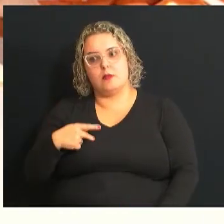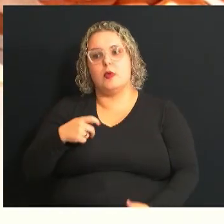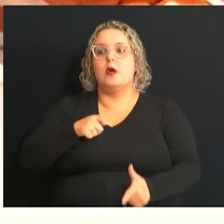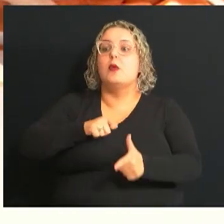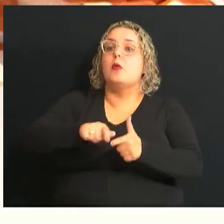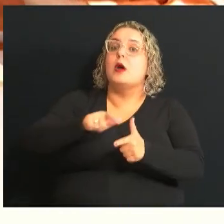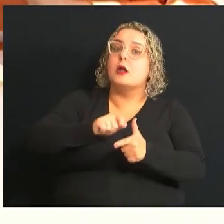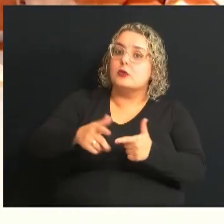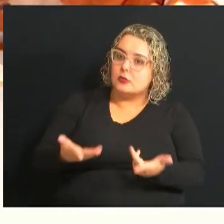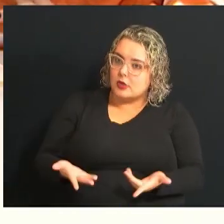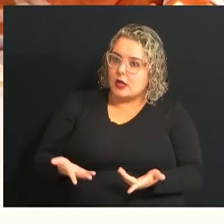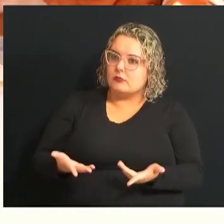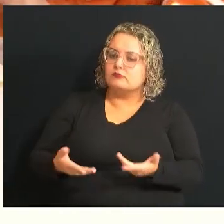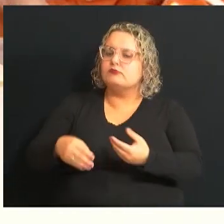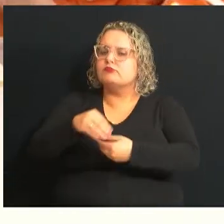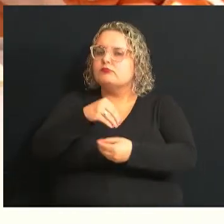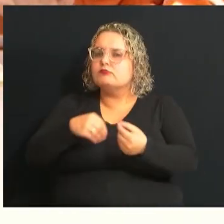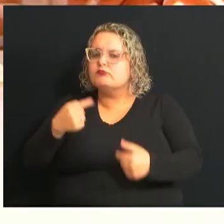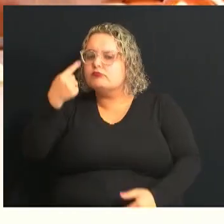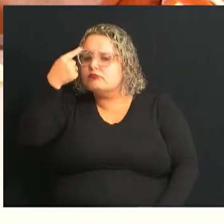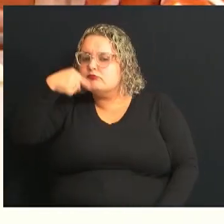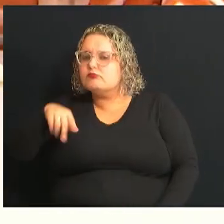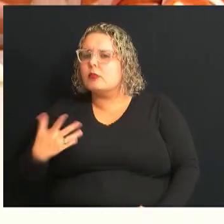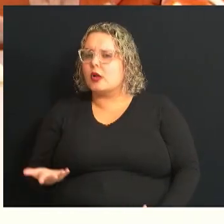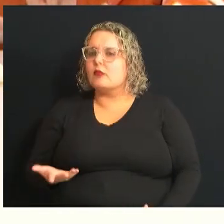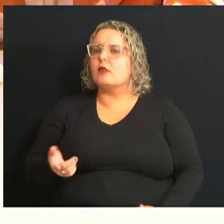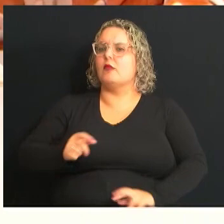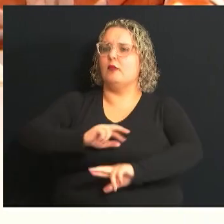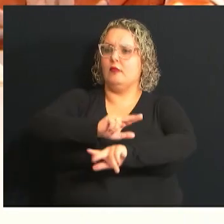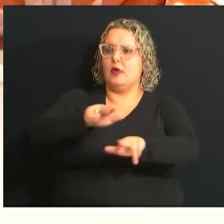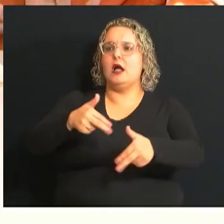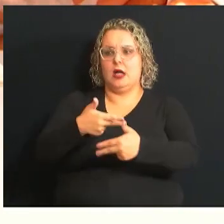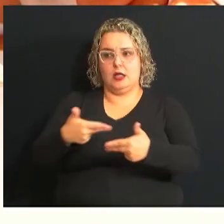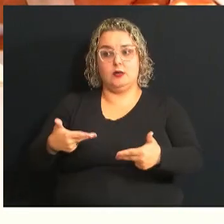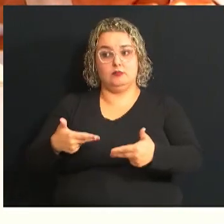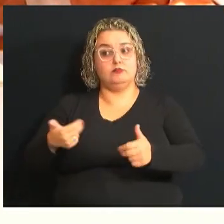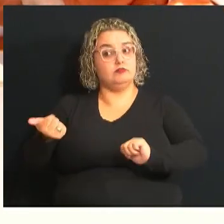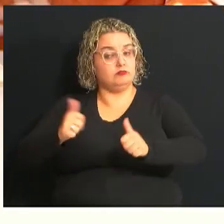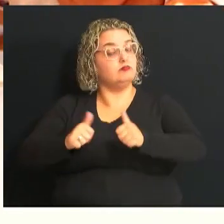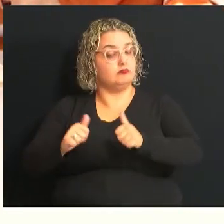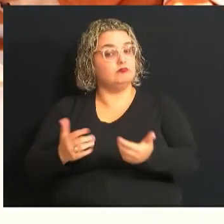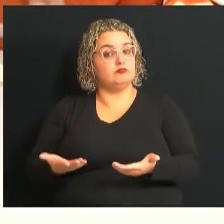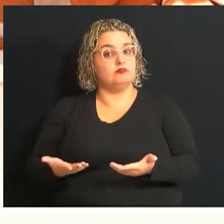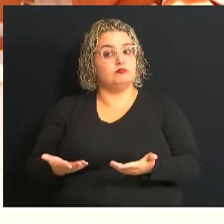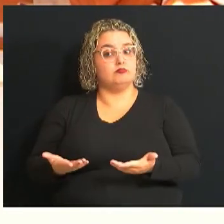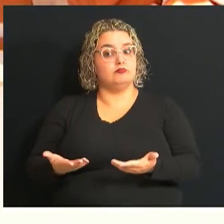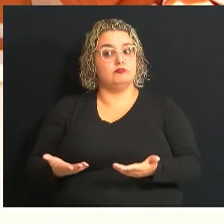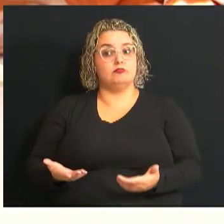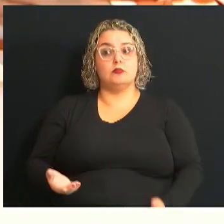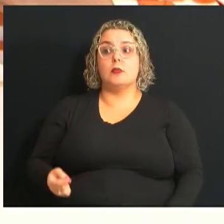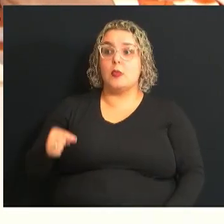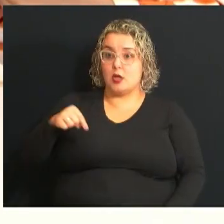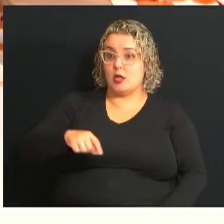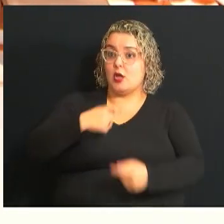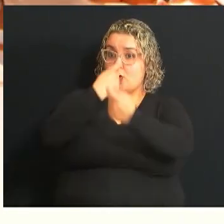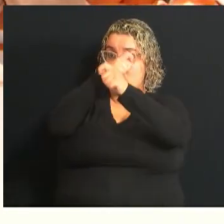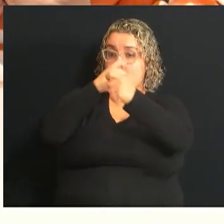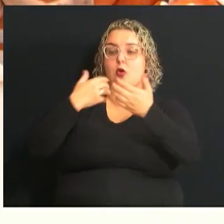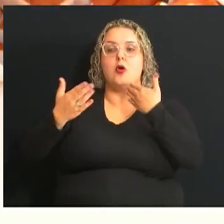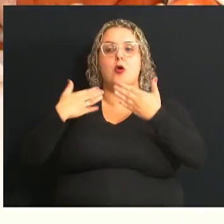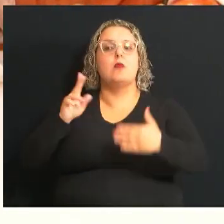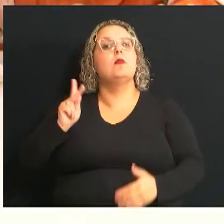que envolve muito questão de perfis, envolve muita coisa a ser balanceada aí. E eu vim à PUC hoje conversar com a